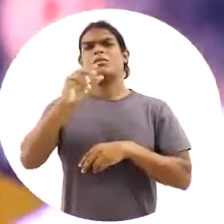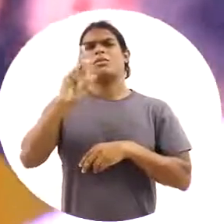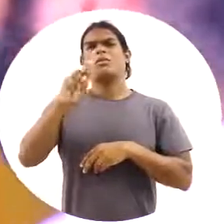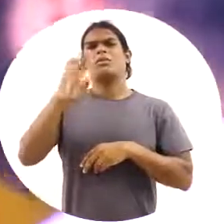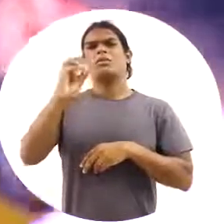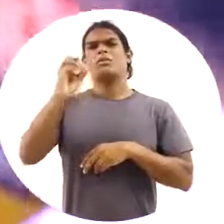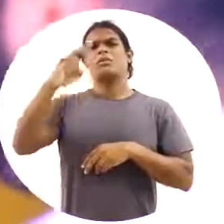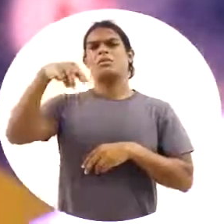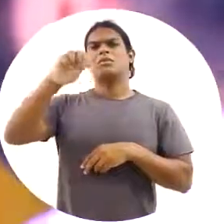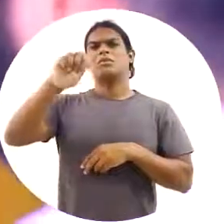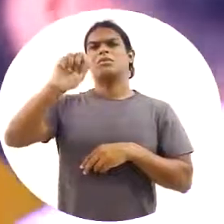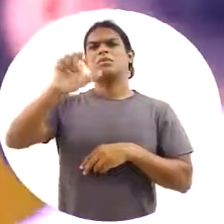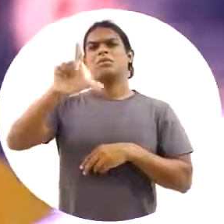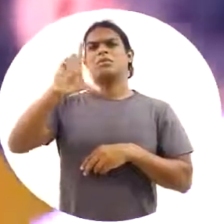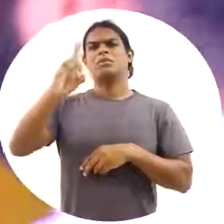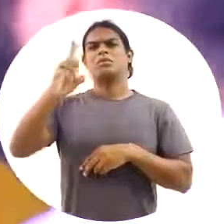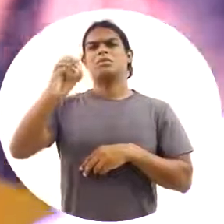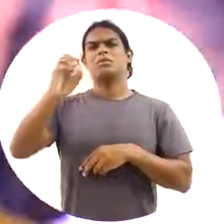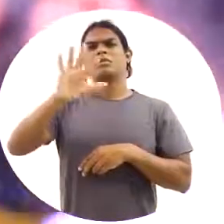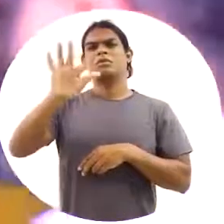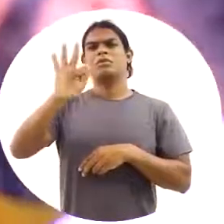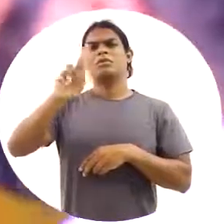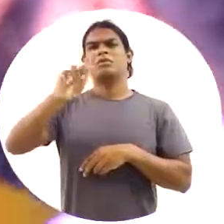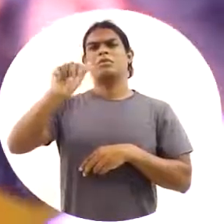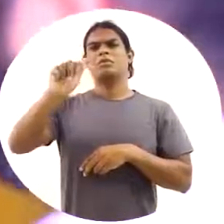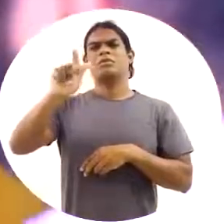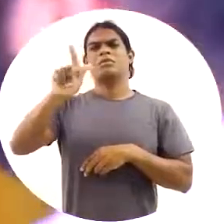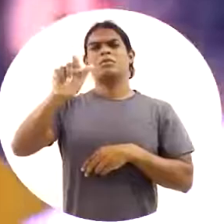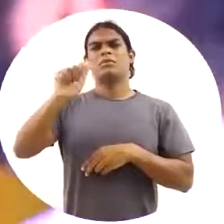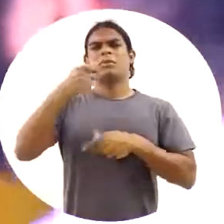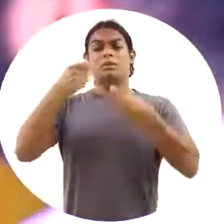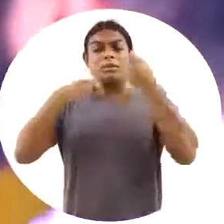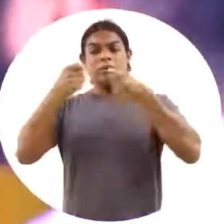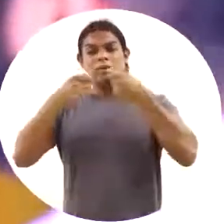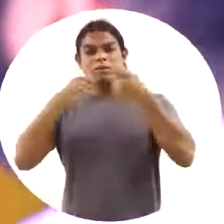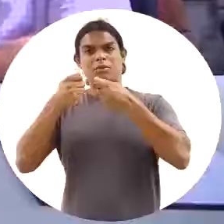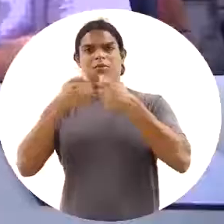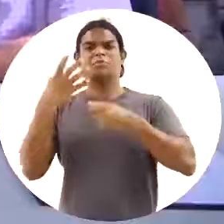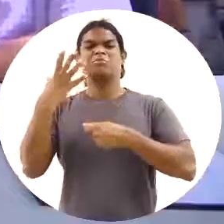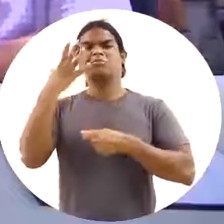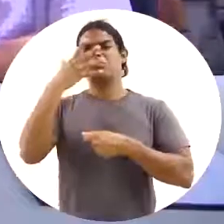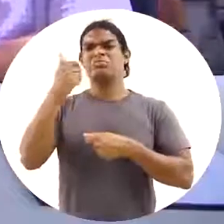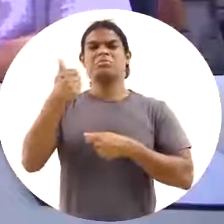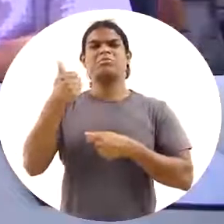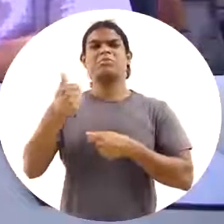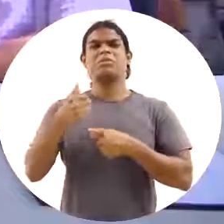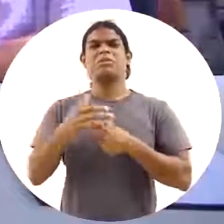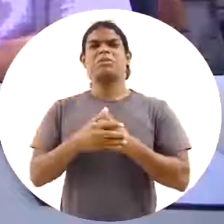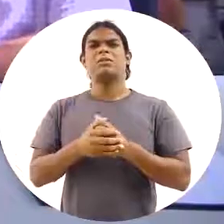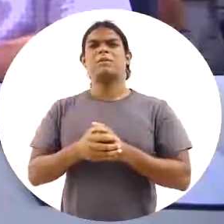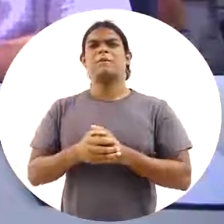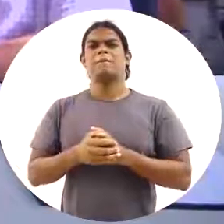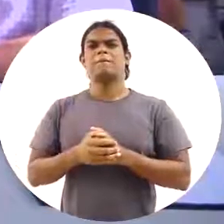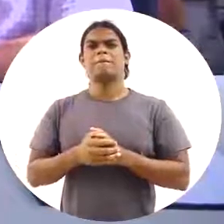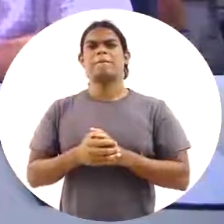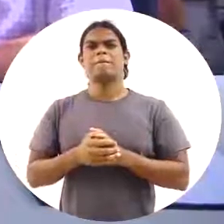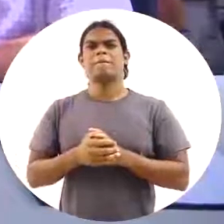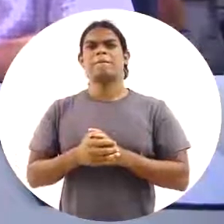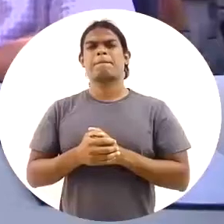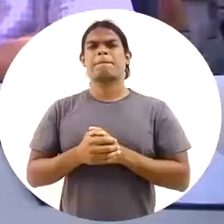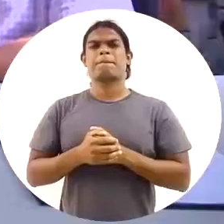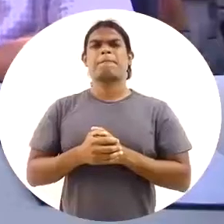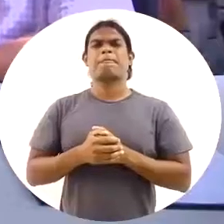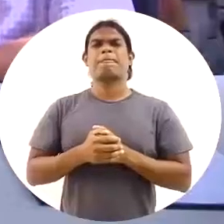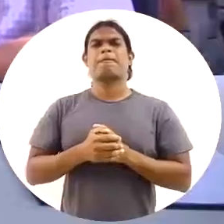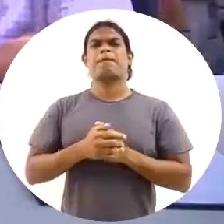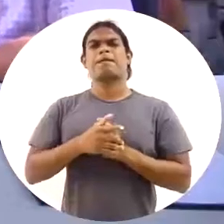né? Fez uma belíssima, né? Chegou para chocar, porque tem que abrir o olho. Tem que abrir o olho. Abrir o olho. Que gerou